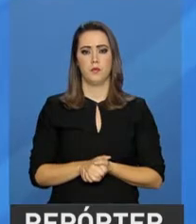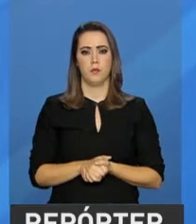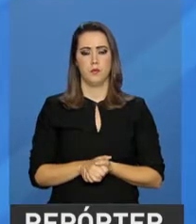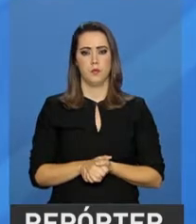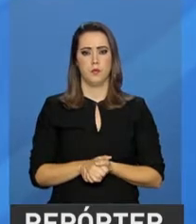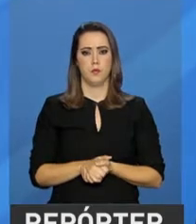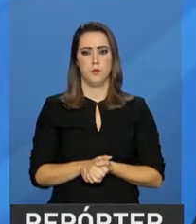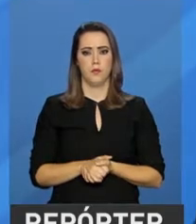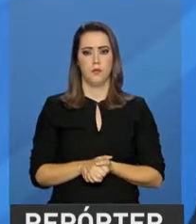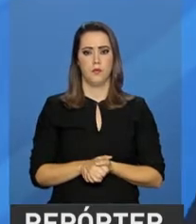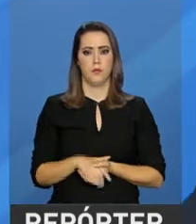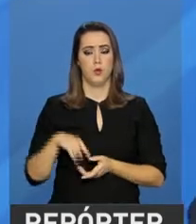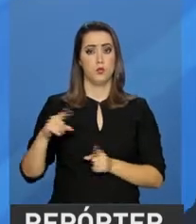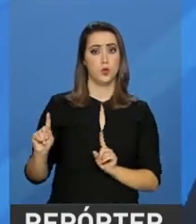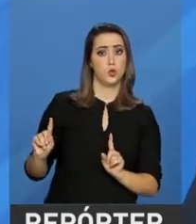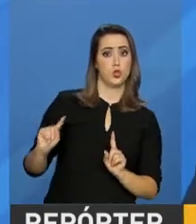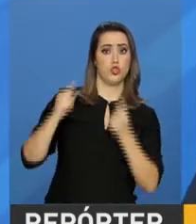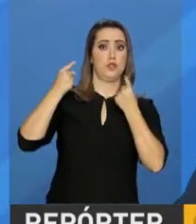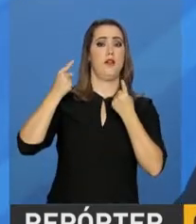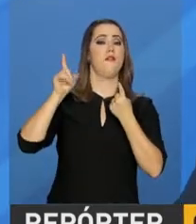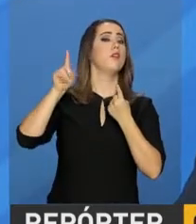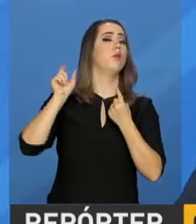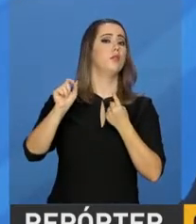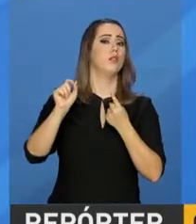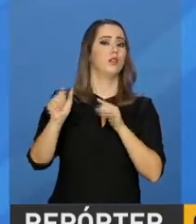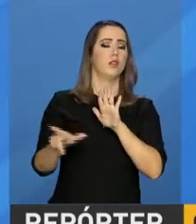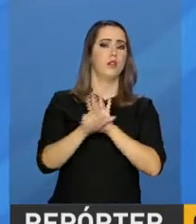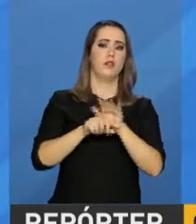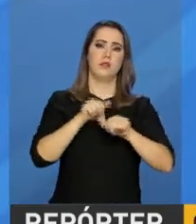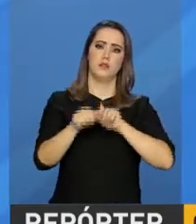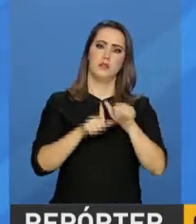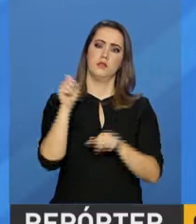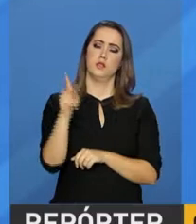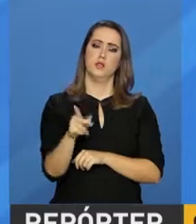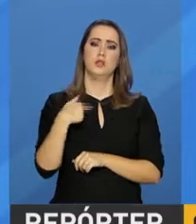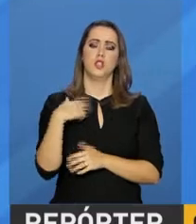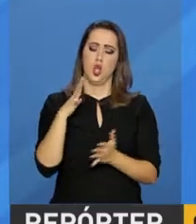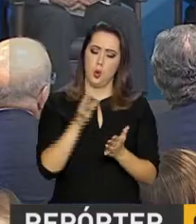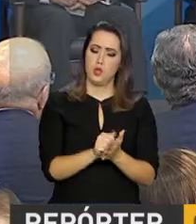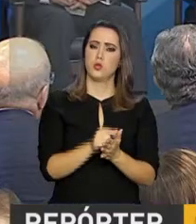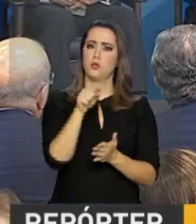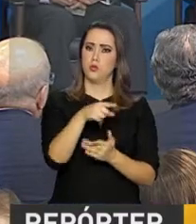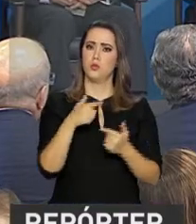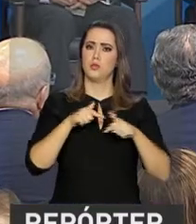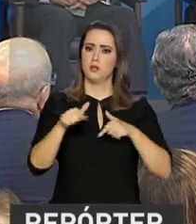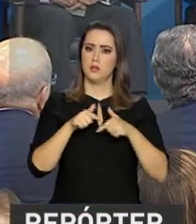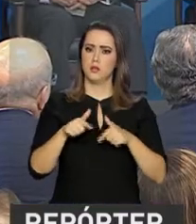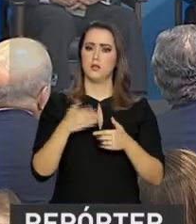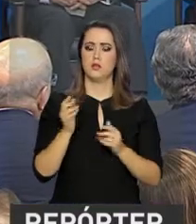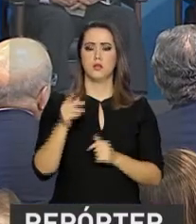o maior dos desafios é a reforma da previdência e eu assumo essa função